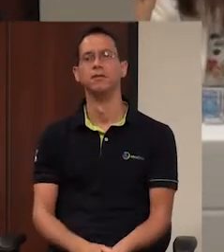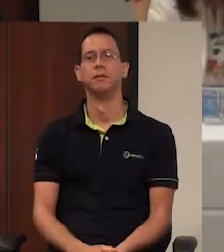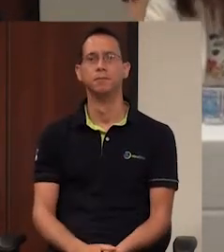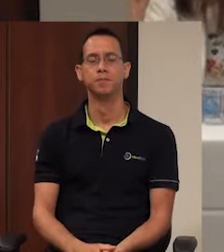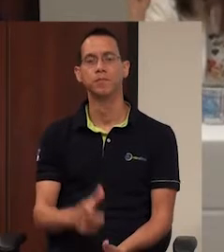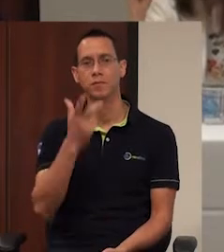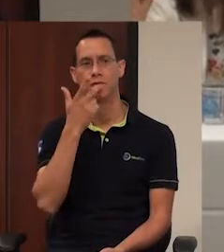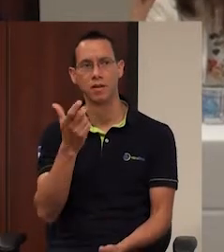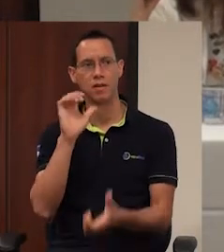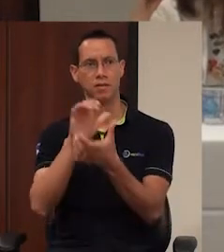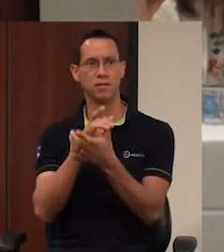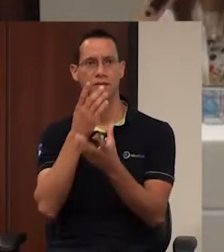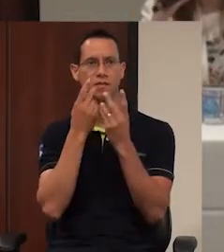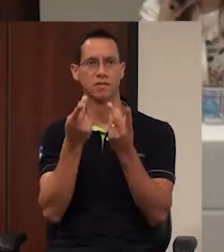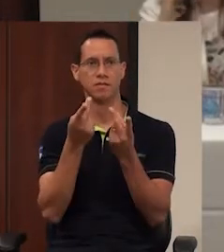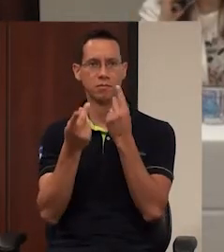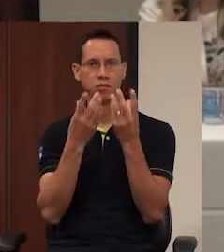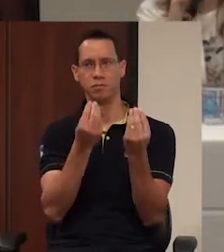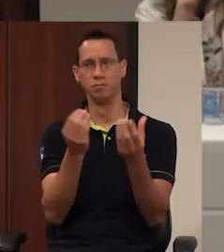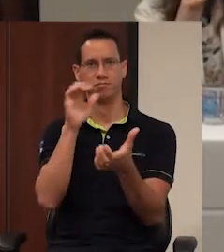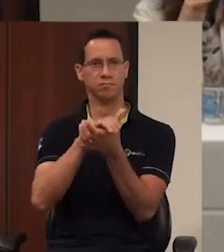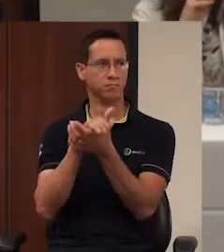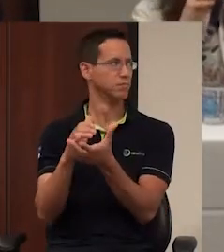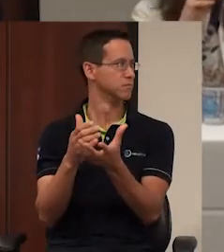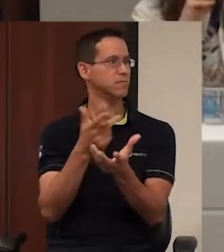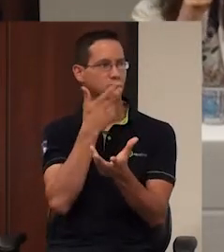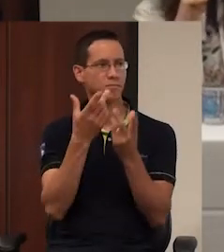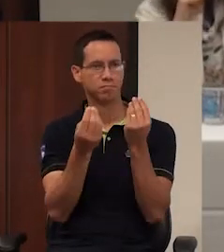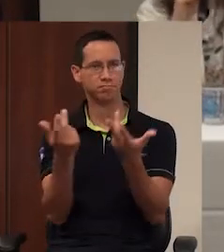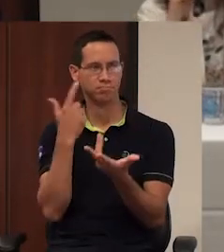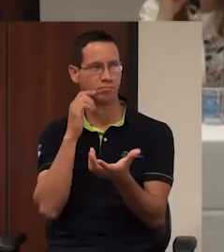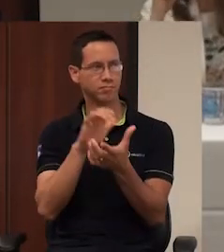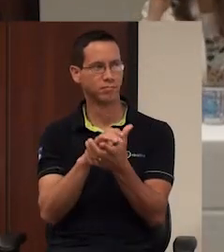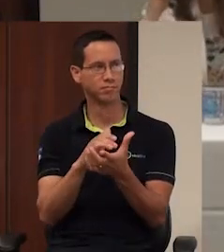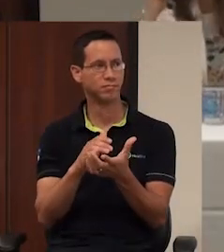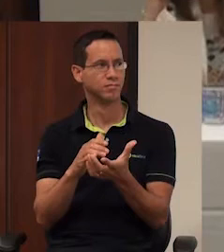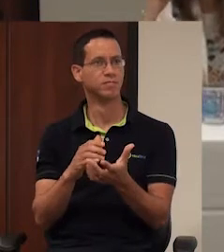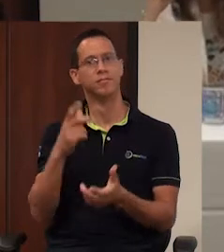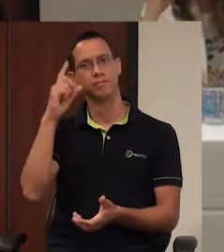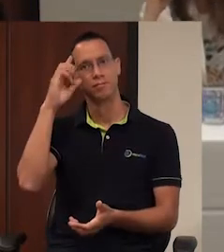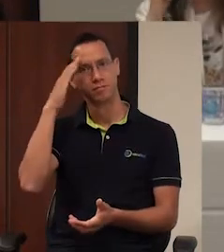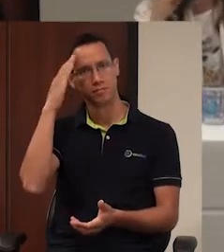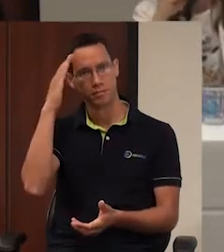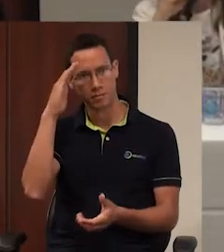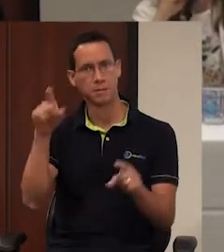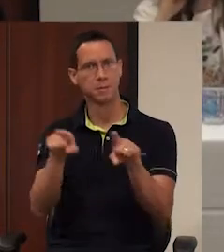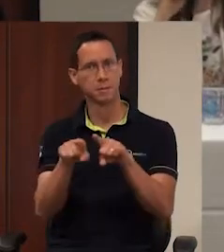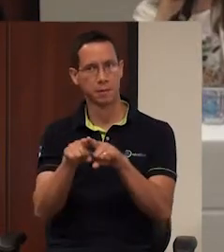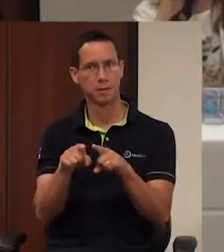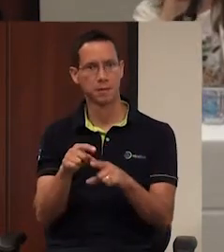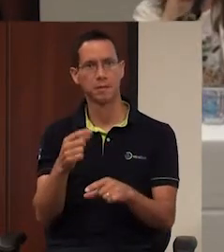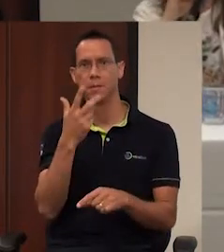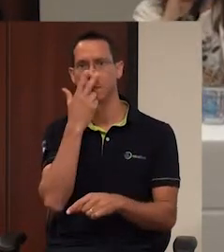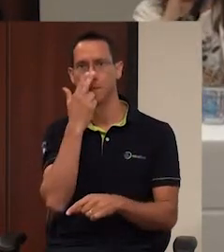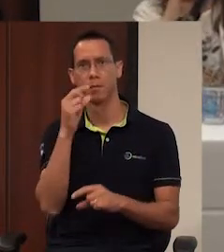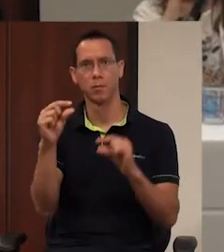fala do casar, a gente fala tanto do casar, né? Esses dias eu falei também em outro lugar sobre o casamento, e a questão do discernimento, e é um pouco isso,